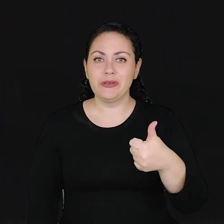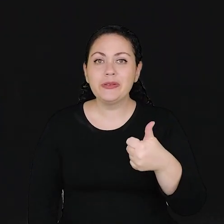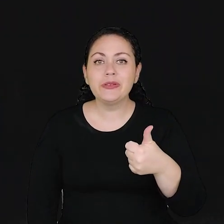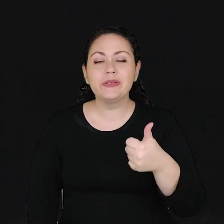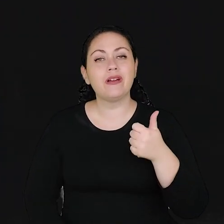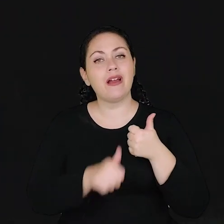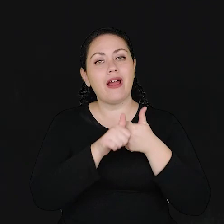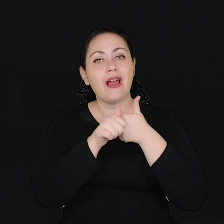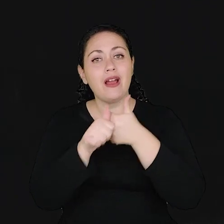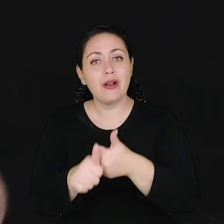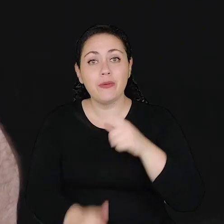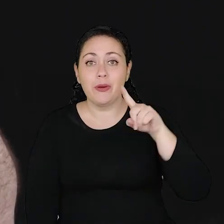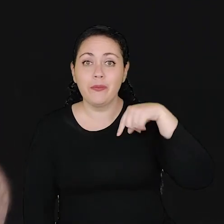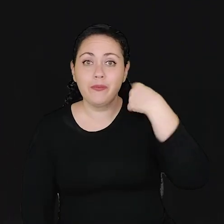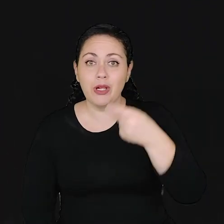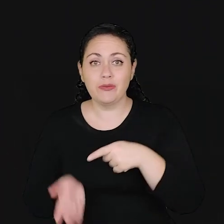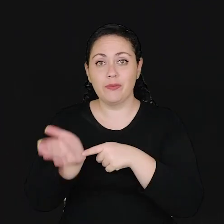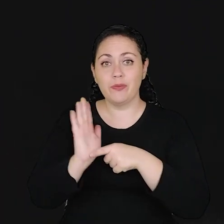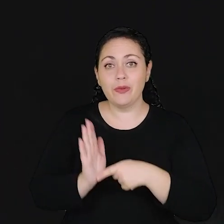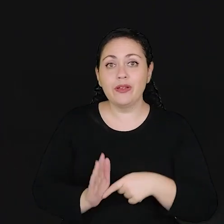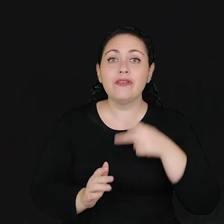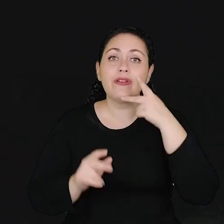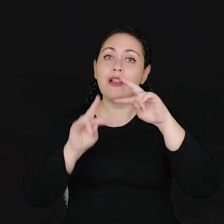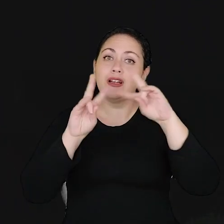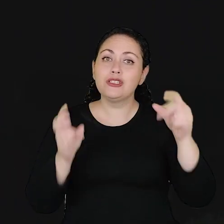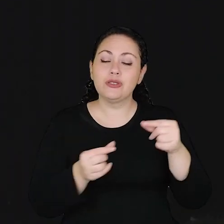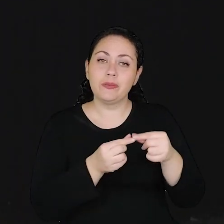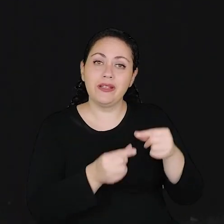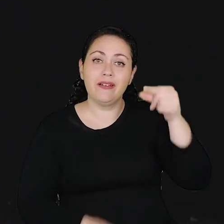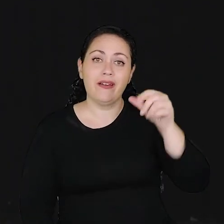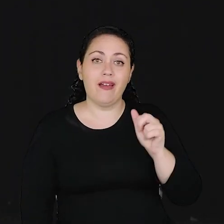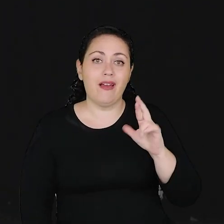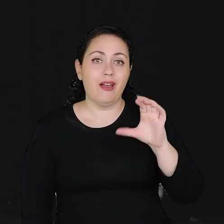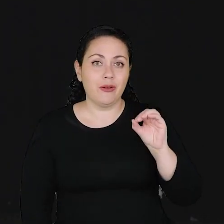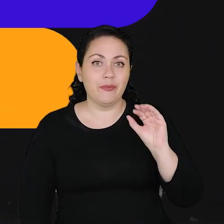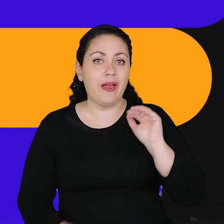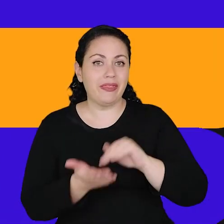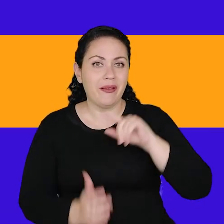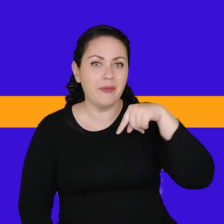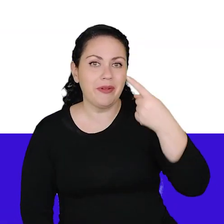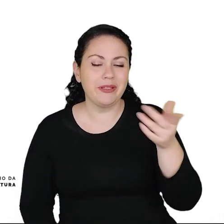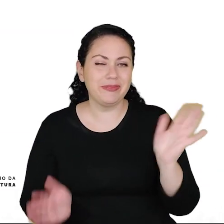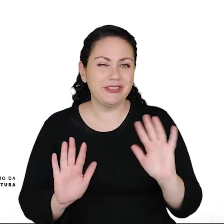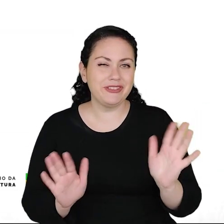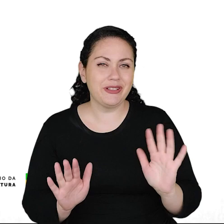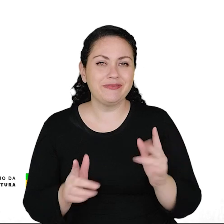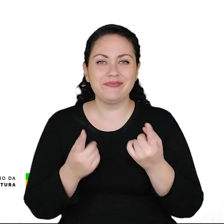like. Acompanhe que no próximo vídeo vamos falar do arco. Até a próxima!